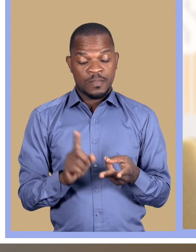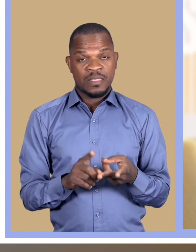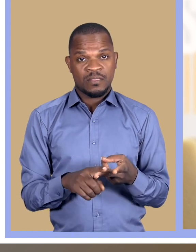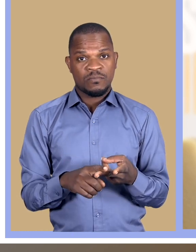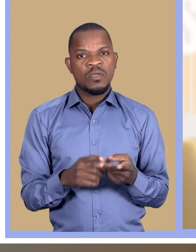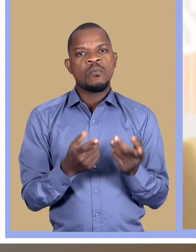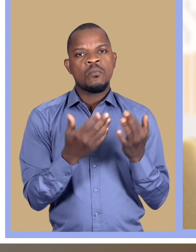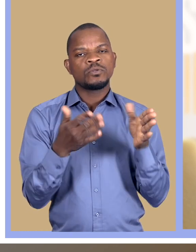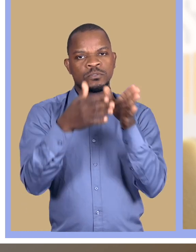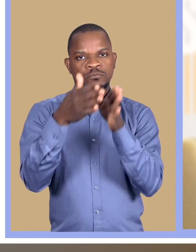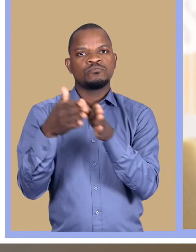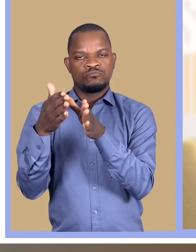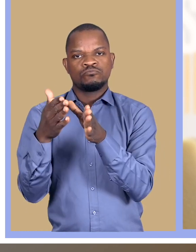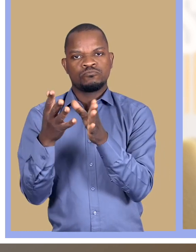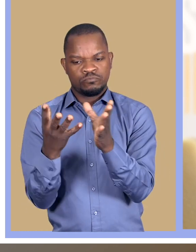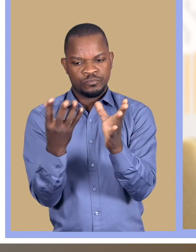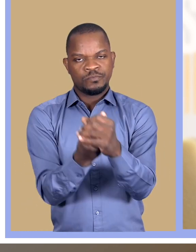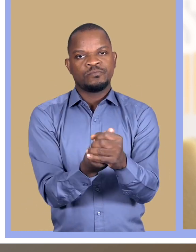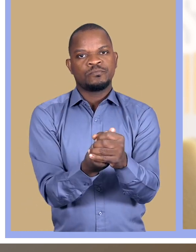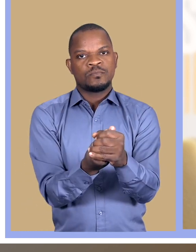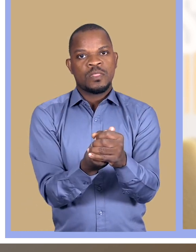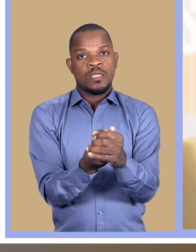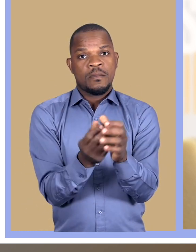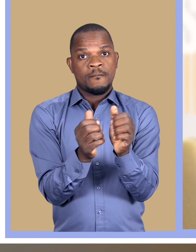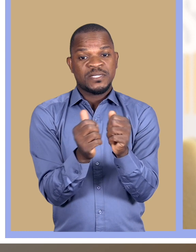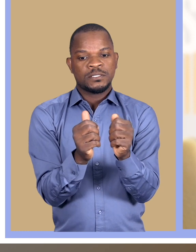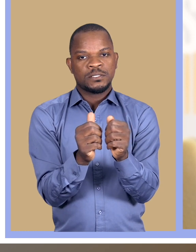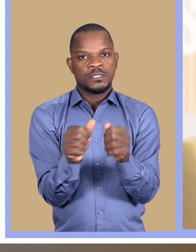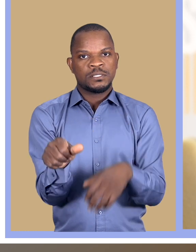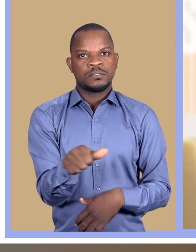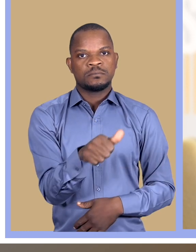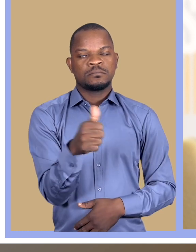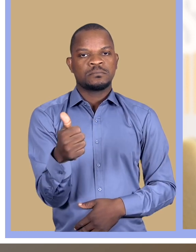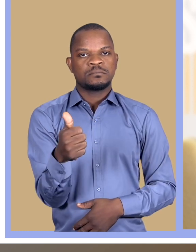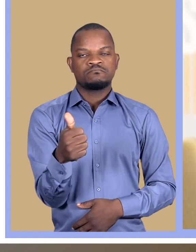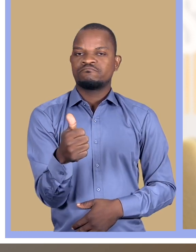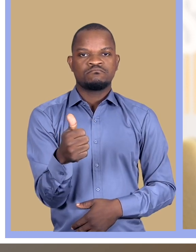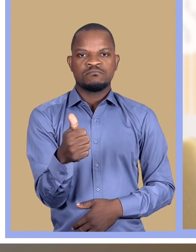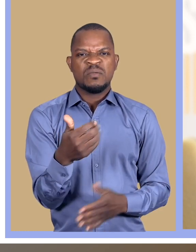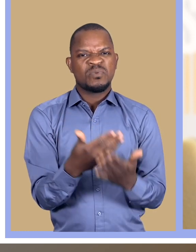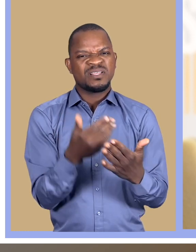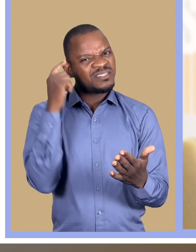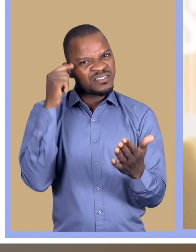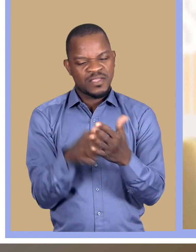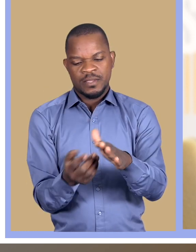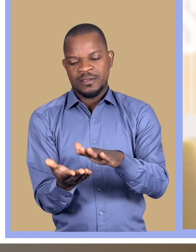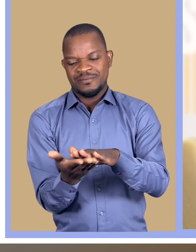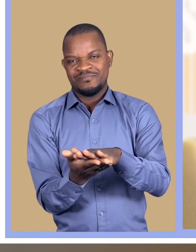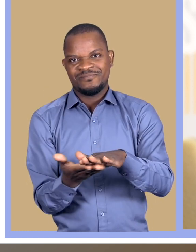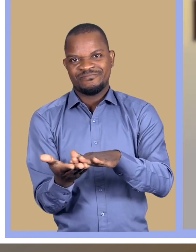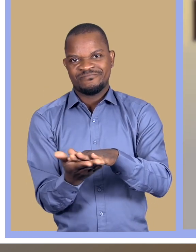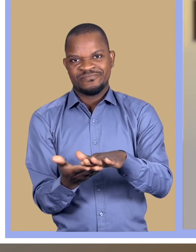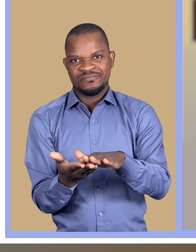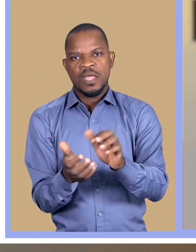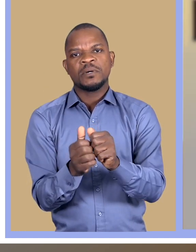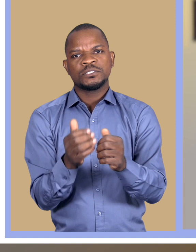abraçada, mas ela por si só não é a solução, era só mais um elemento e nós usamos de todas as formas para fazer chegar a